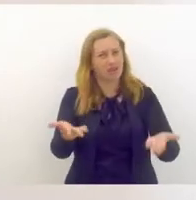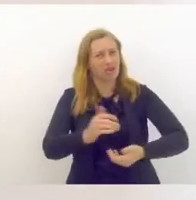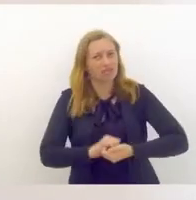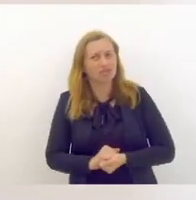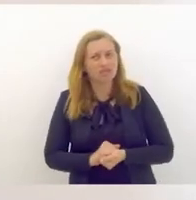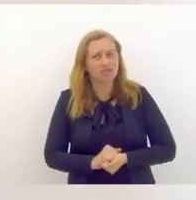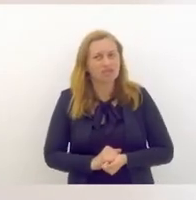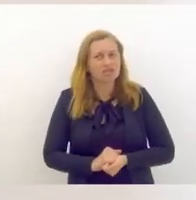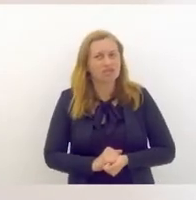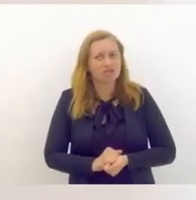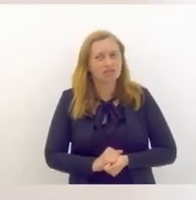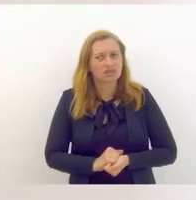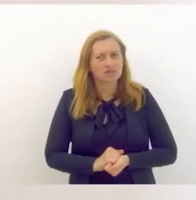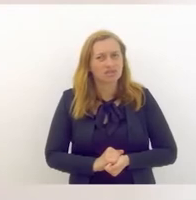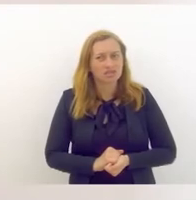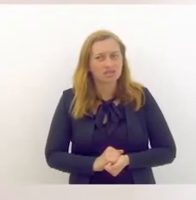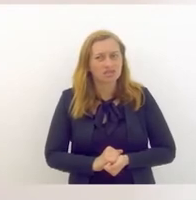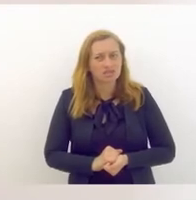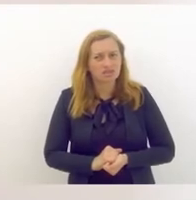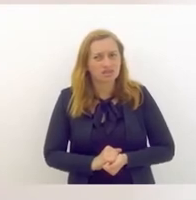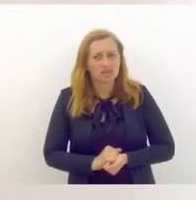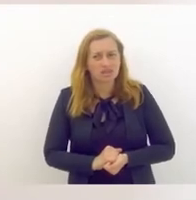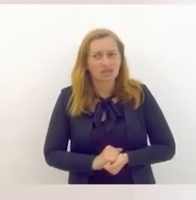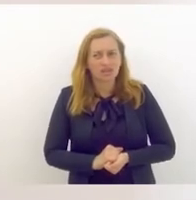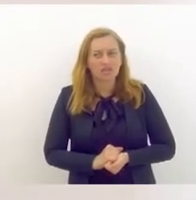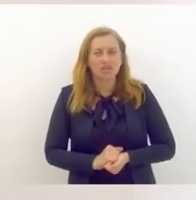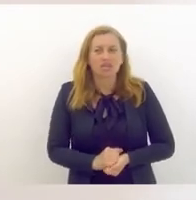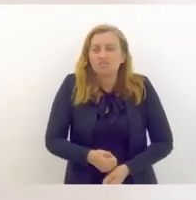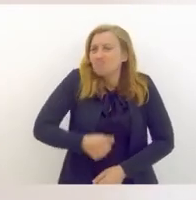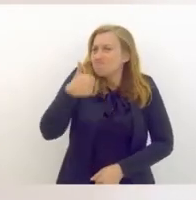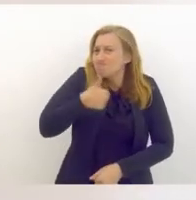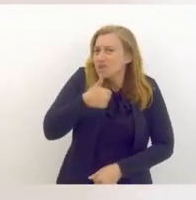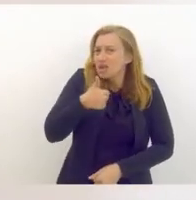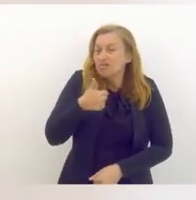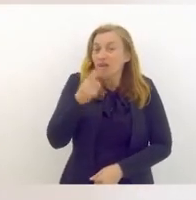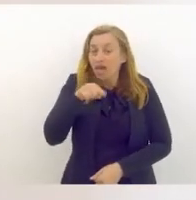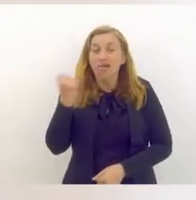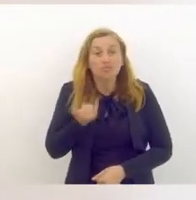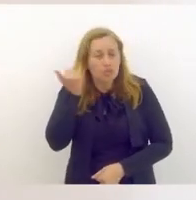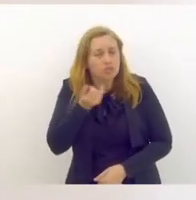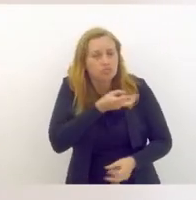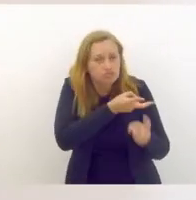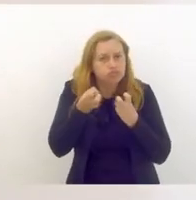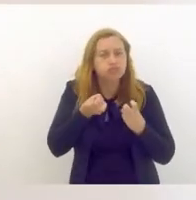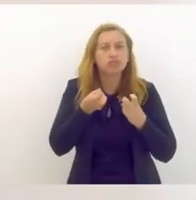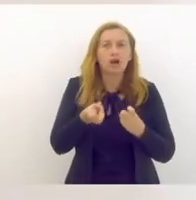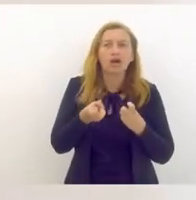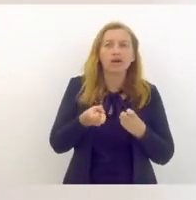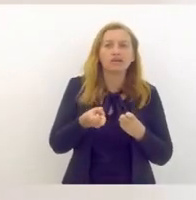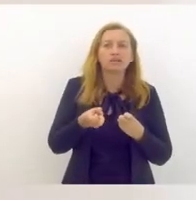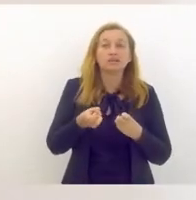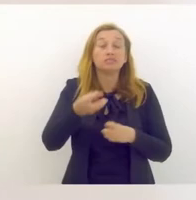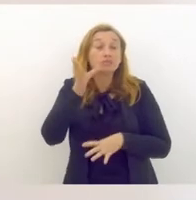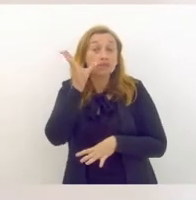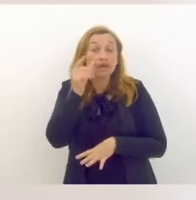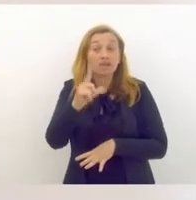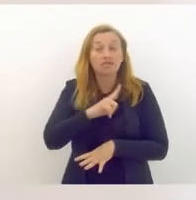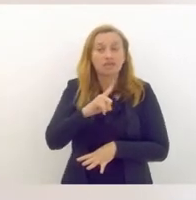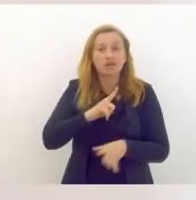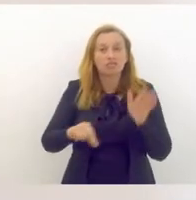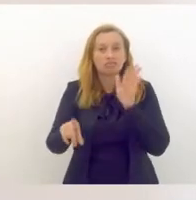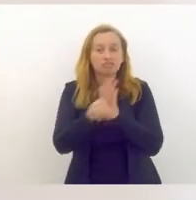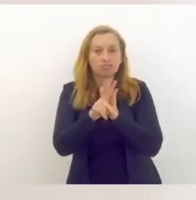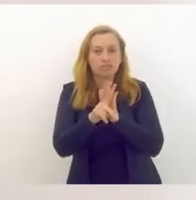o rebaixamento, a recategorização. A primeira coisa que é importante a gente observar, a quem interessa esse projeto de